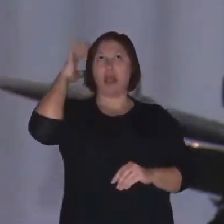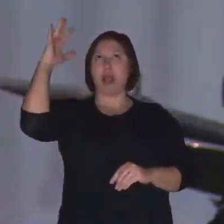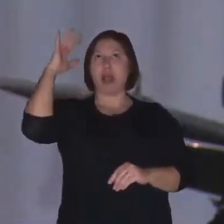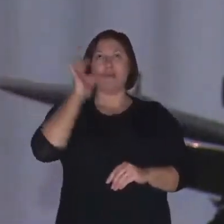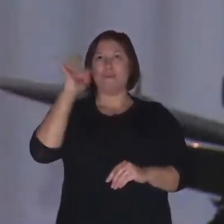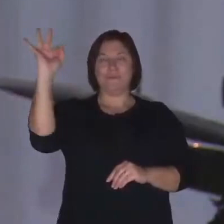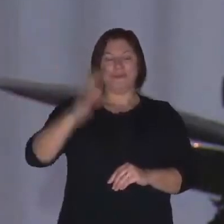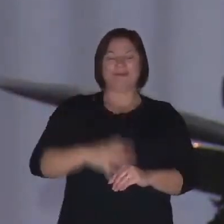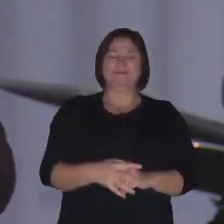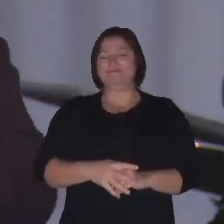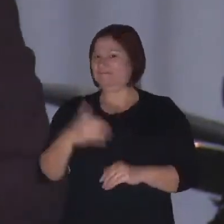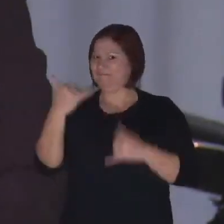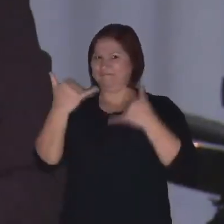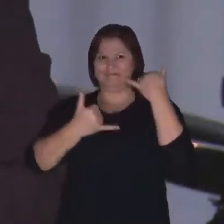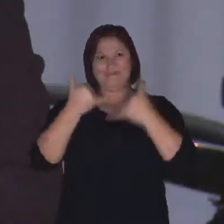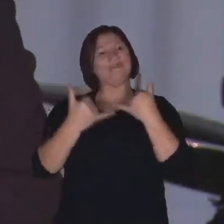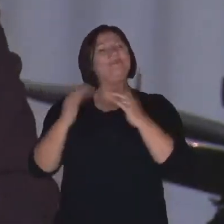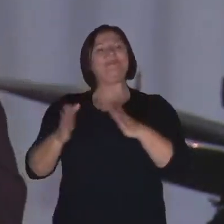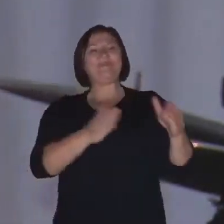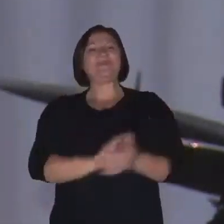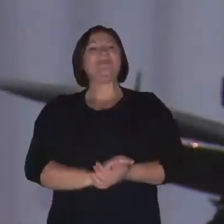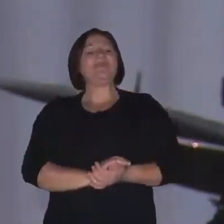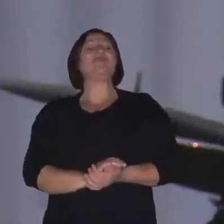Jeremias capítulo 29, versículo 1,